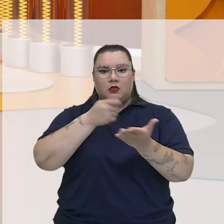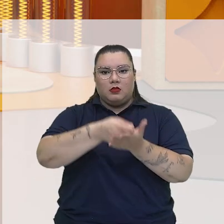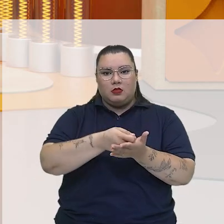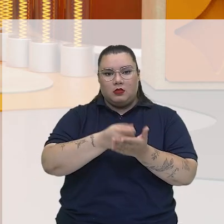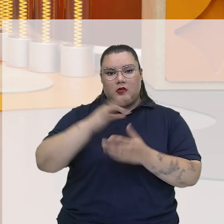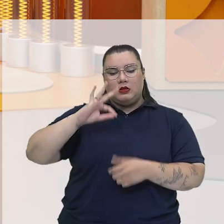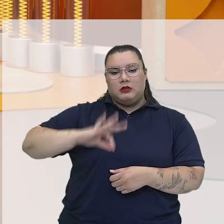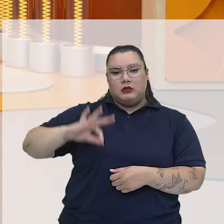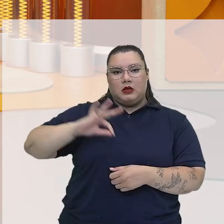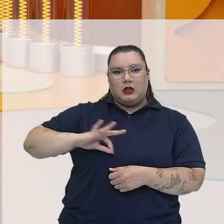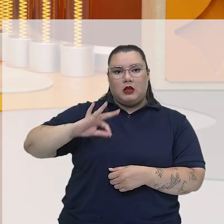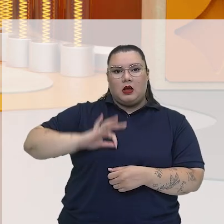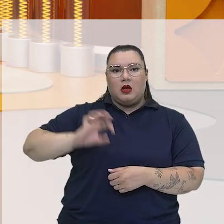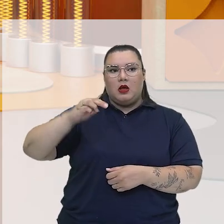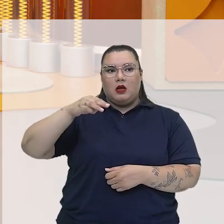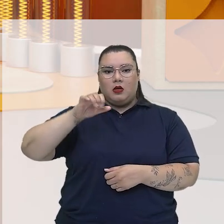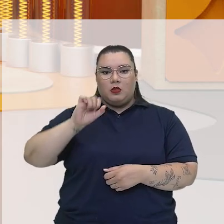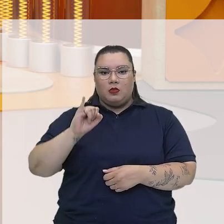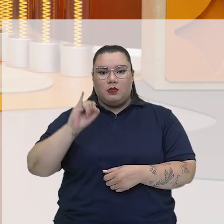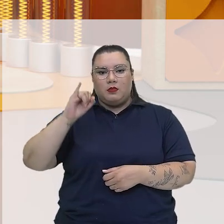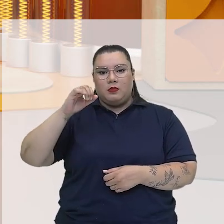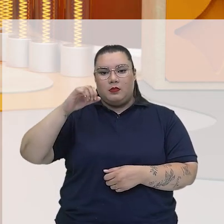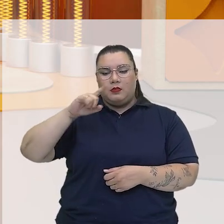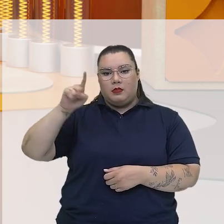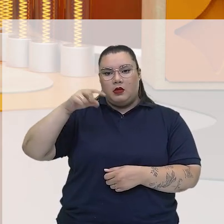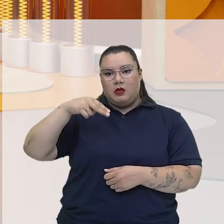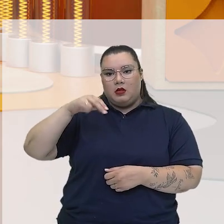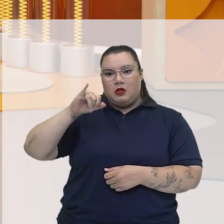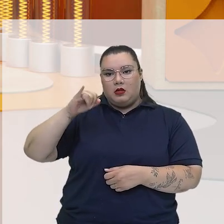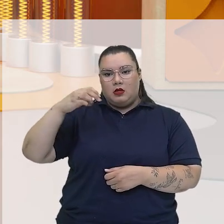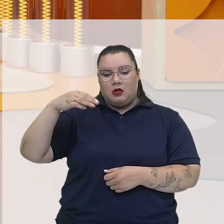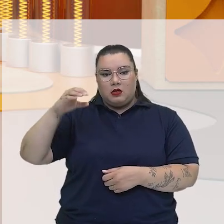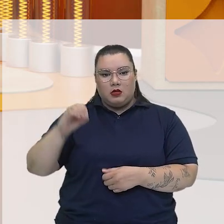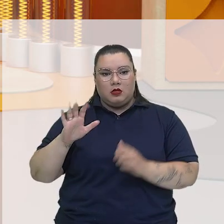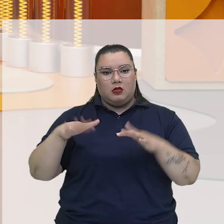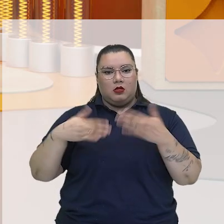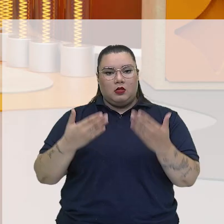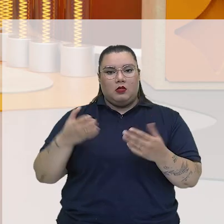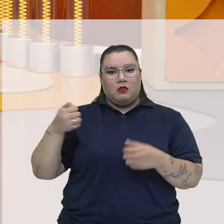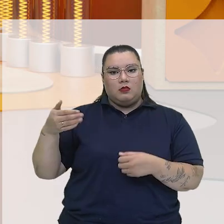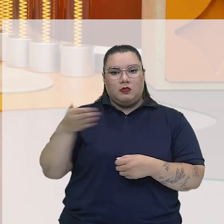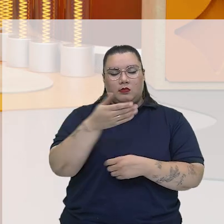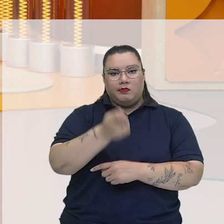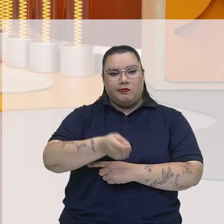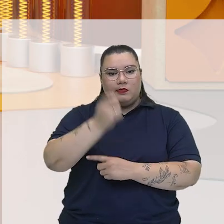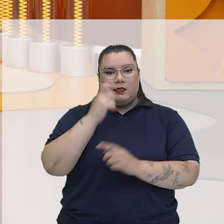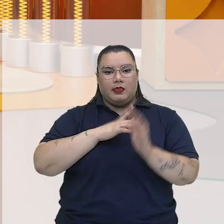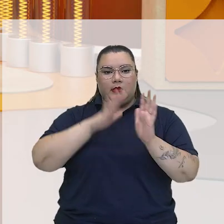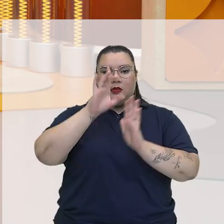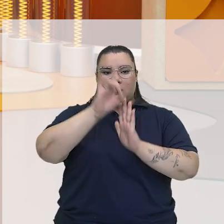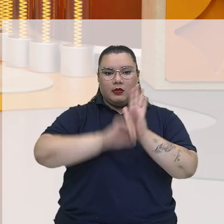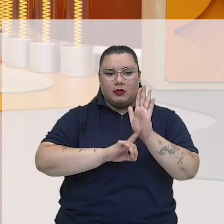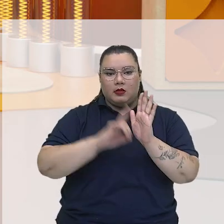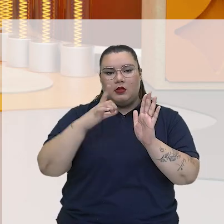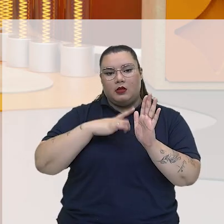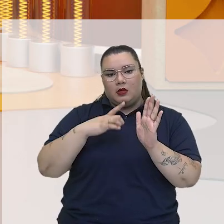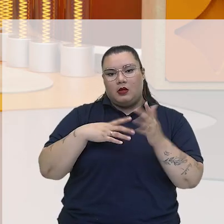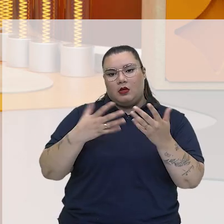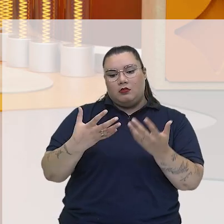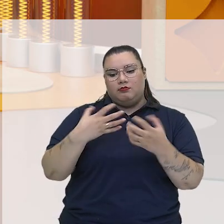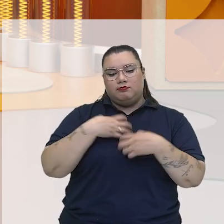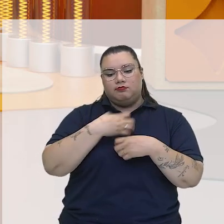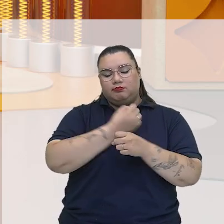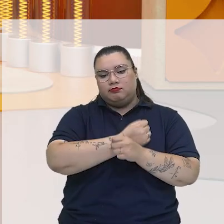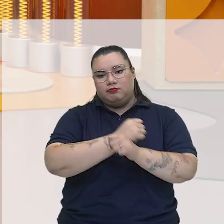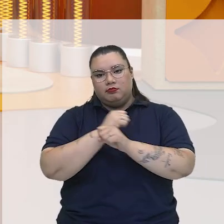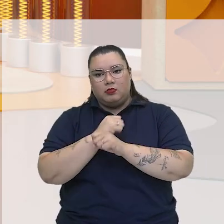um salário mínimo para esse pescador. Então, aí os pescadores passam a ter esse direito para se resguardar,